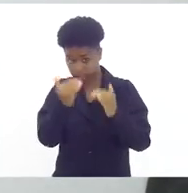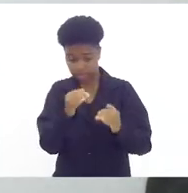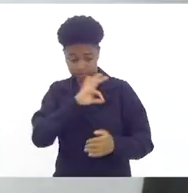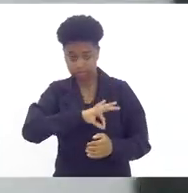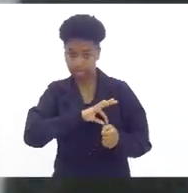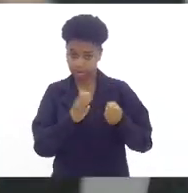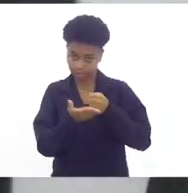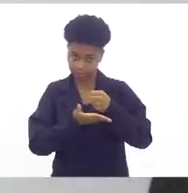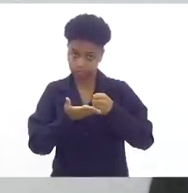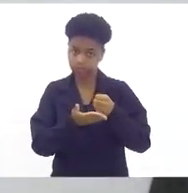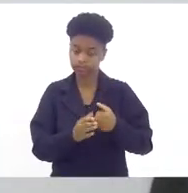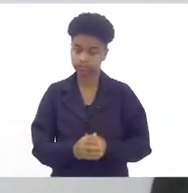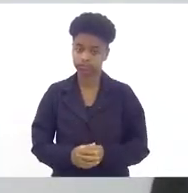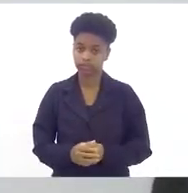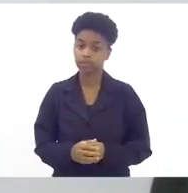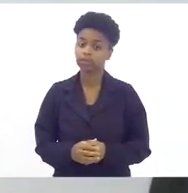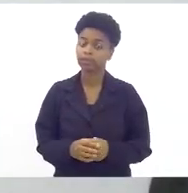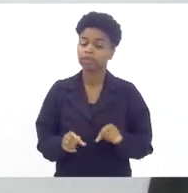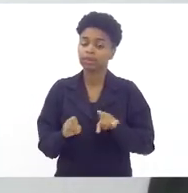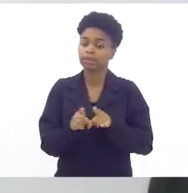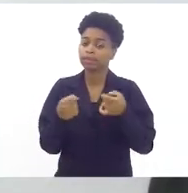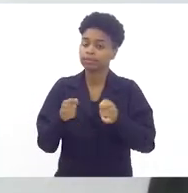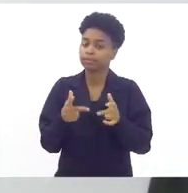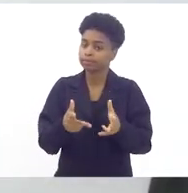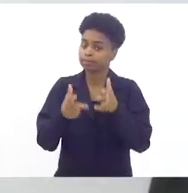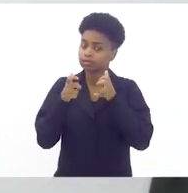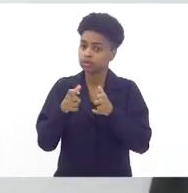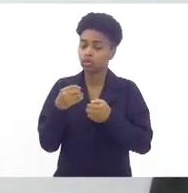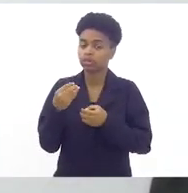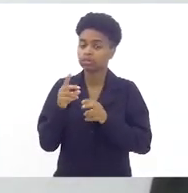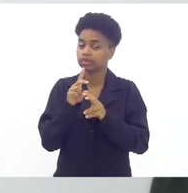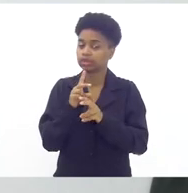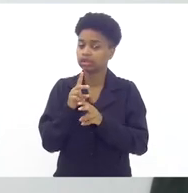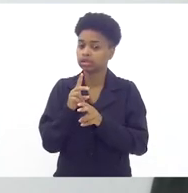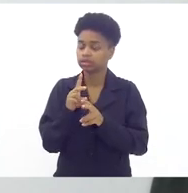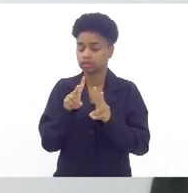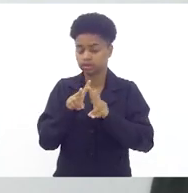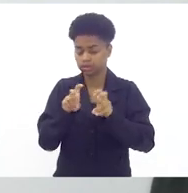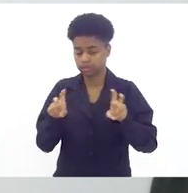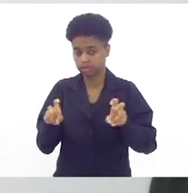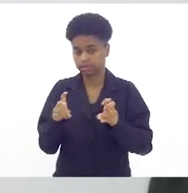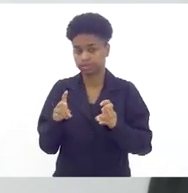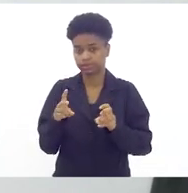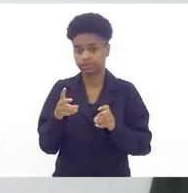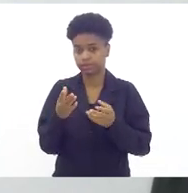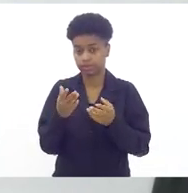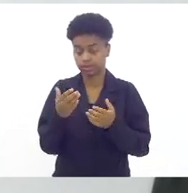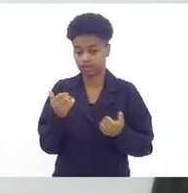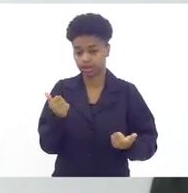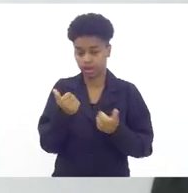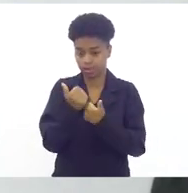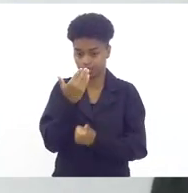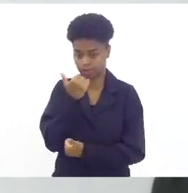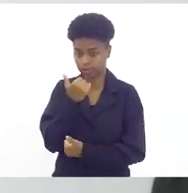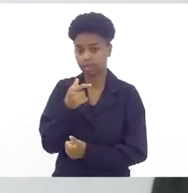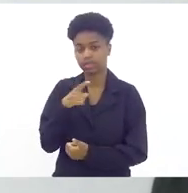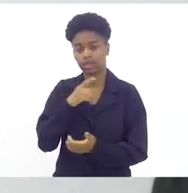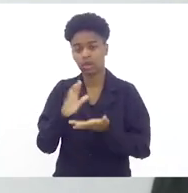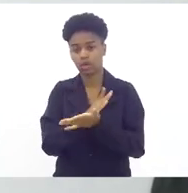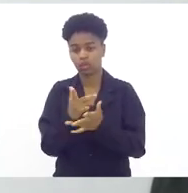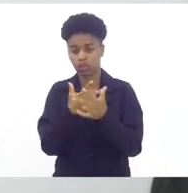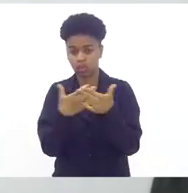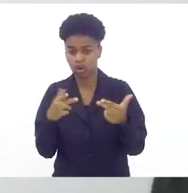observância da questão do auxílio alimentação tem algumas coisas que acontecem no estado do Rio de Janeiro que a gente não consegue entender